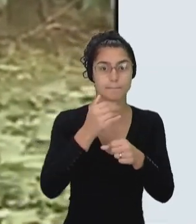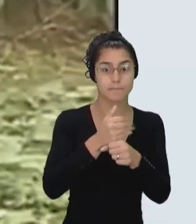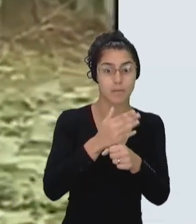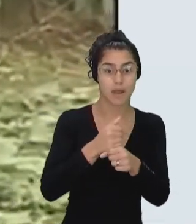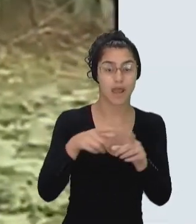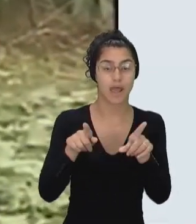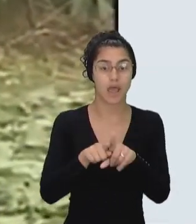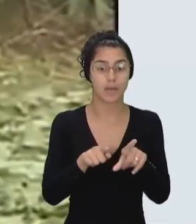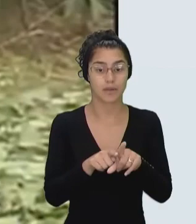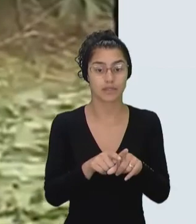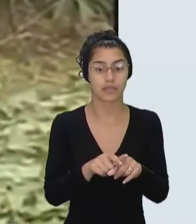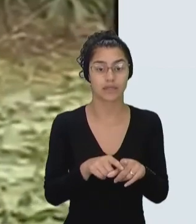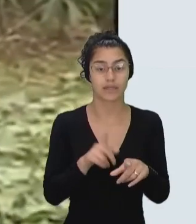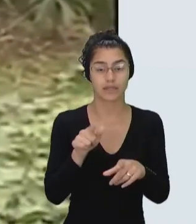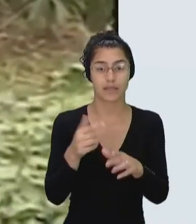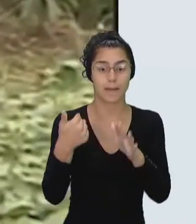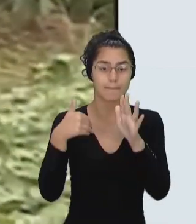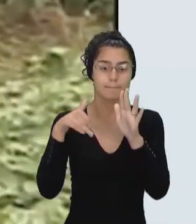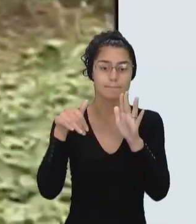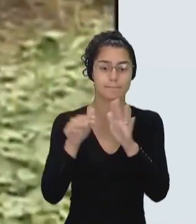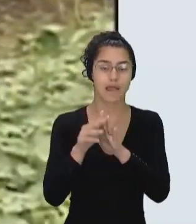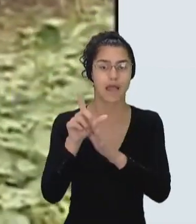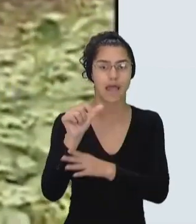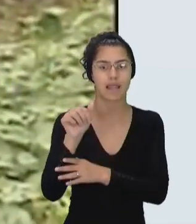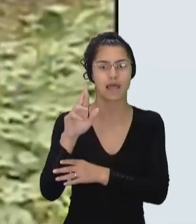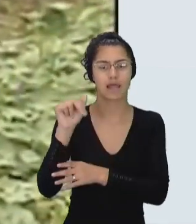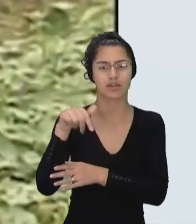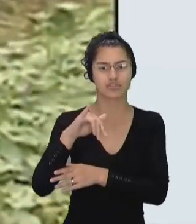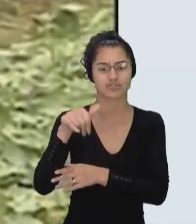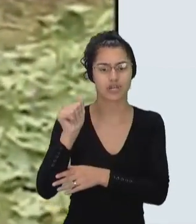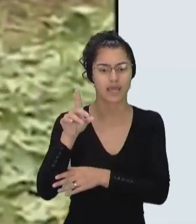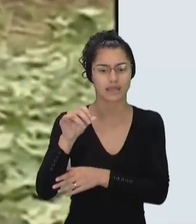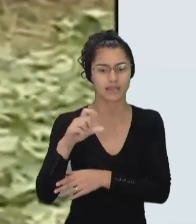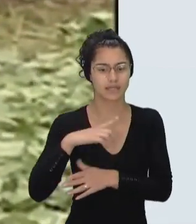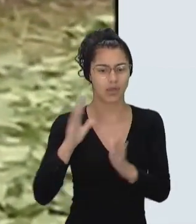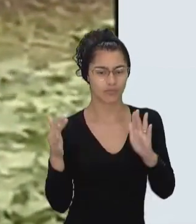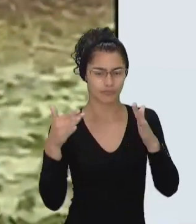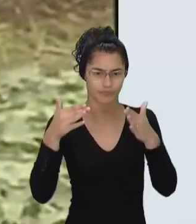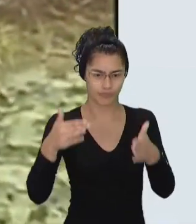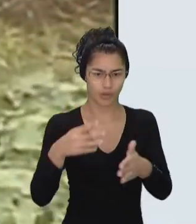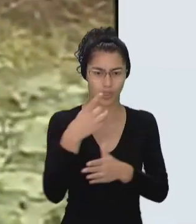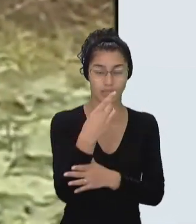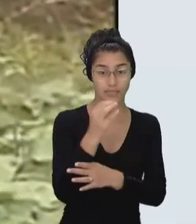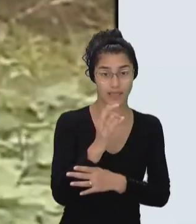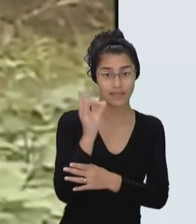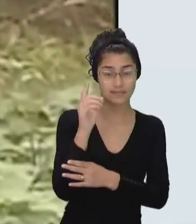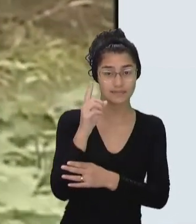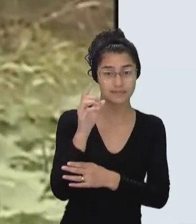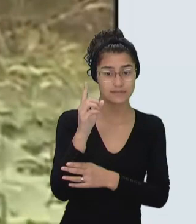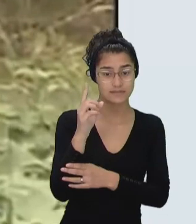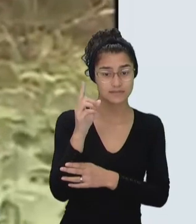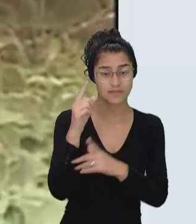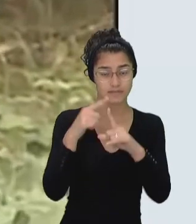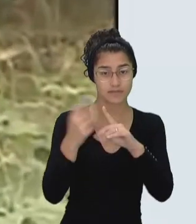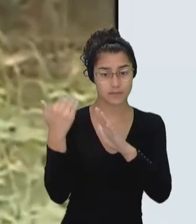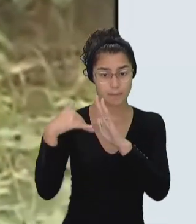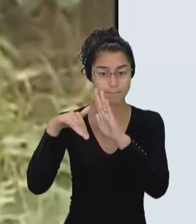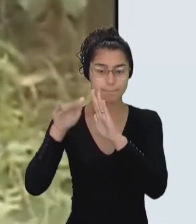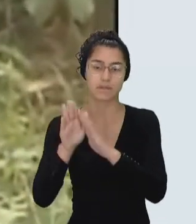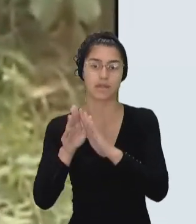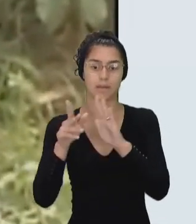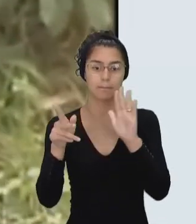e essa batata doce que é a mais alaranjada. Ela tem uma concentração 10 vezes maior de beta-caroteno,